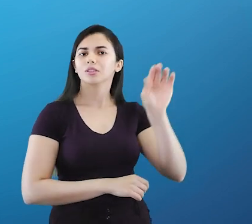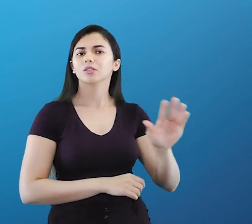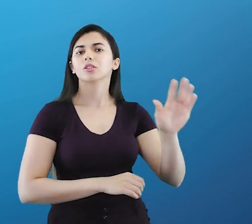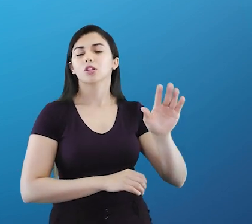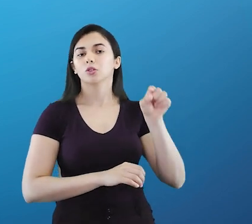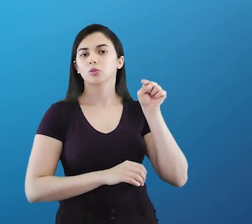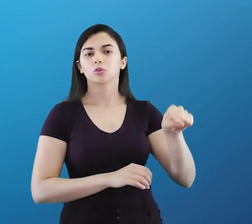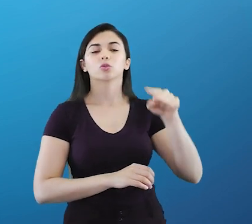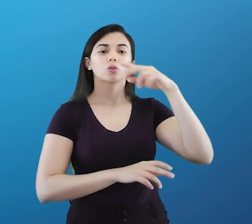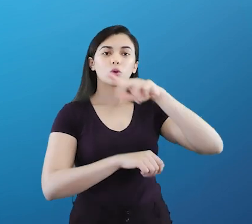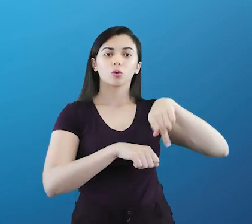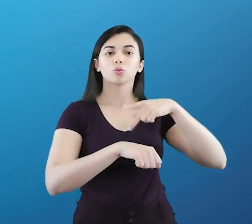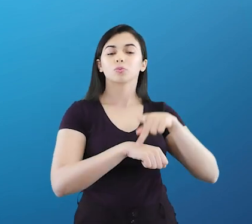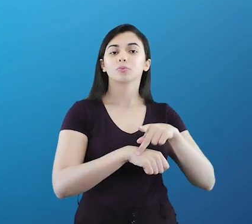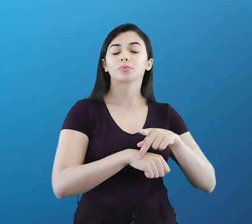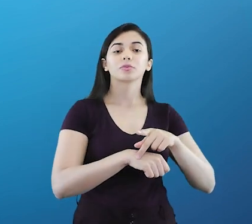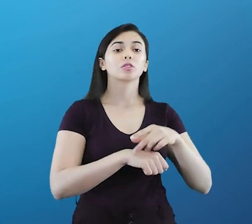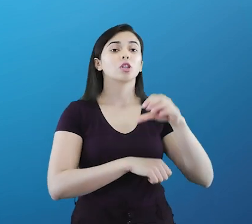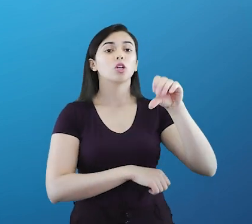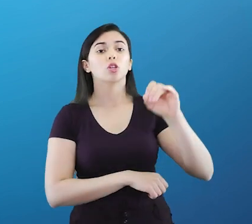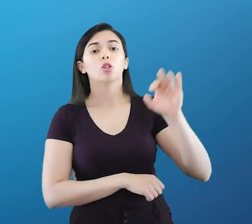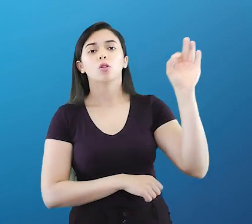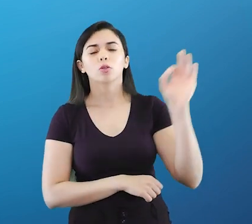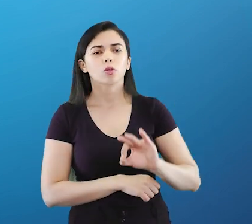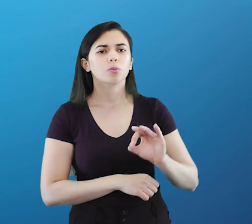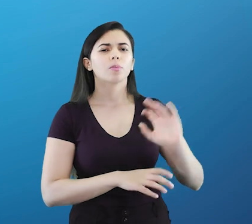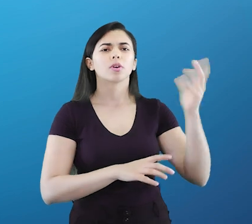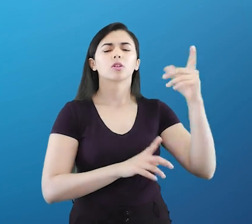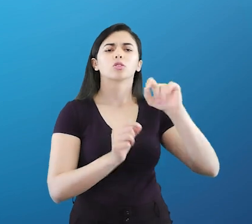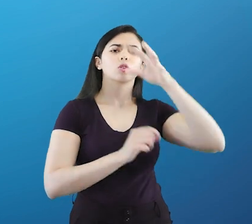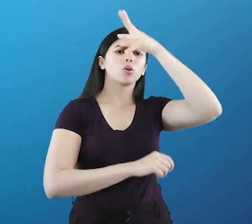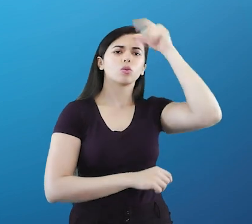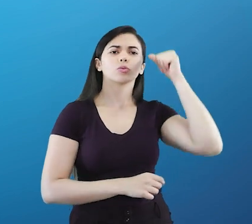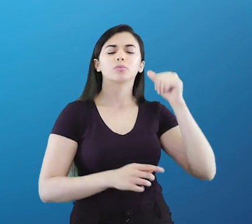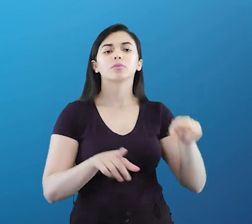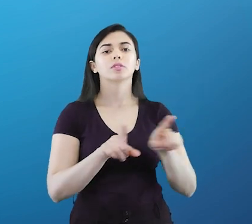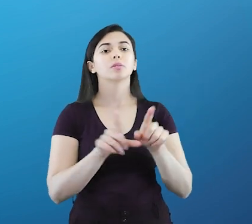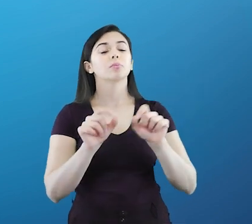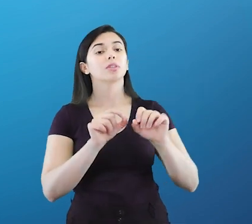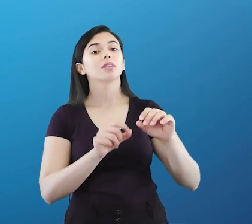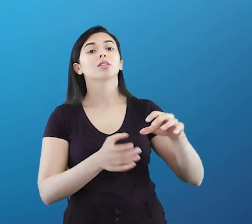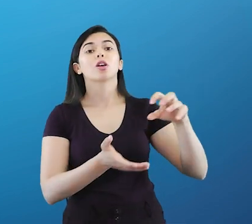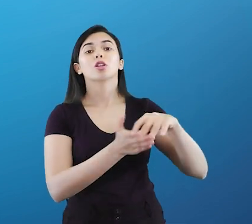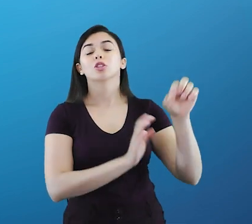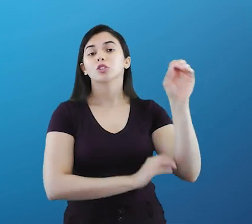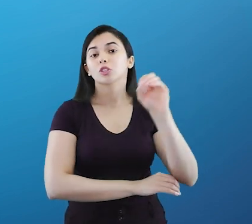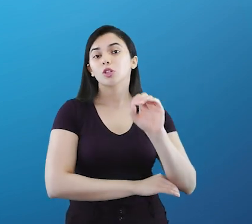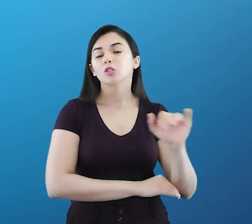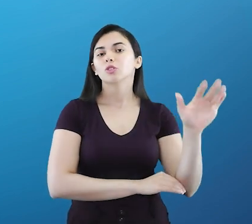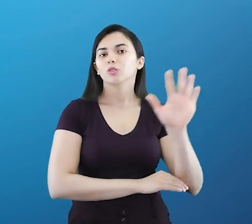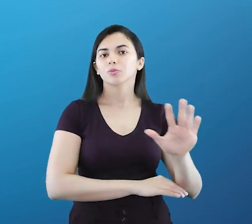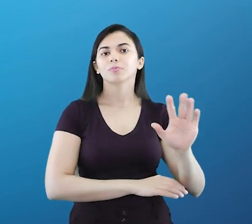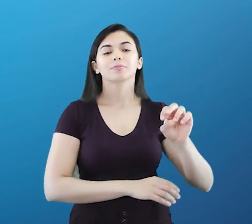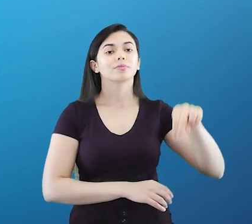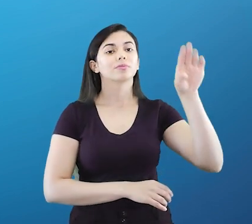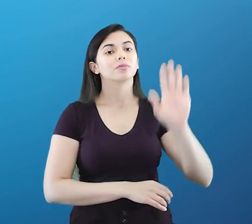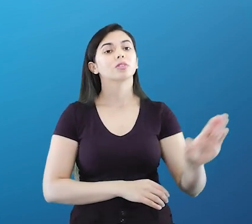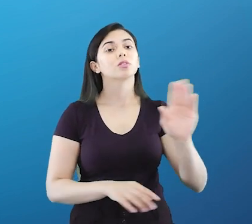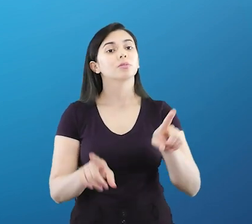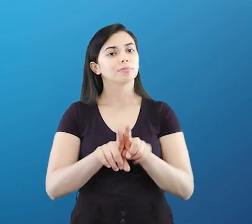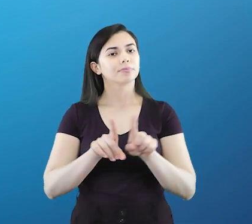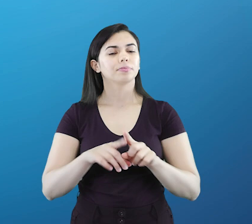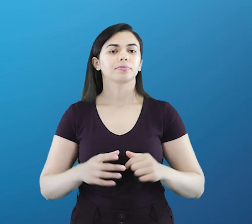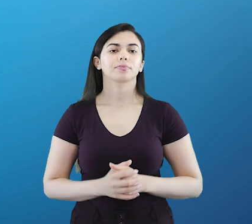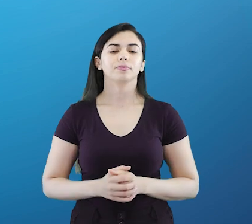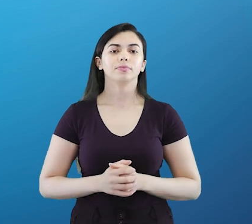90% dos casos acontecem na região amazônica, mas também nós temos muitos casos na região centro-oeste e nordeste. Muito bem, a